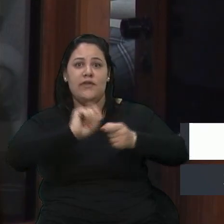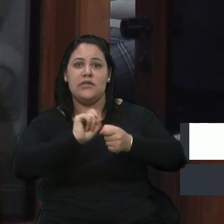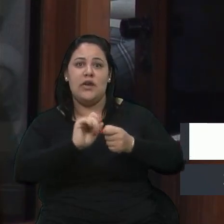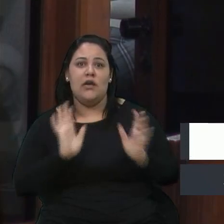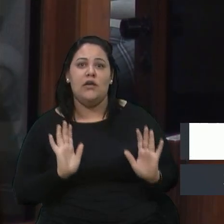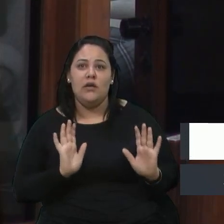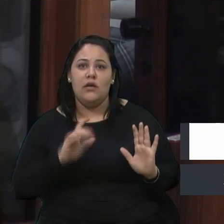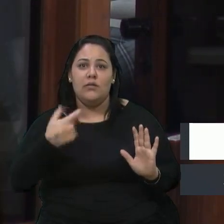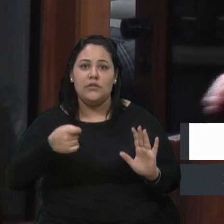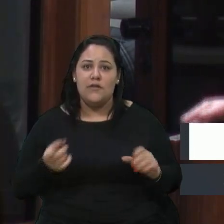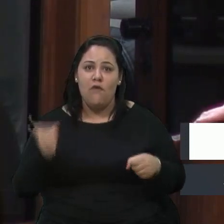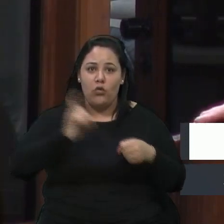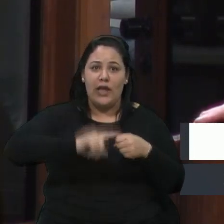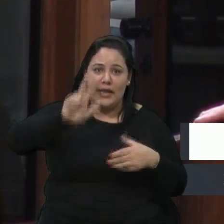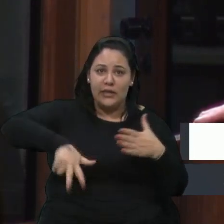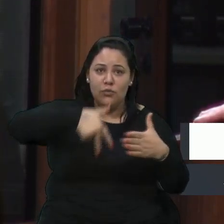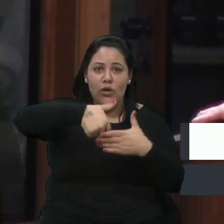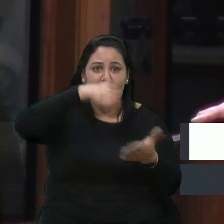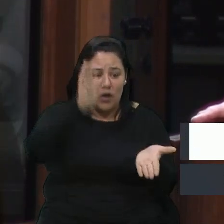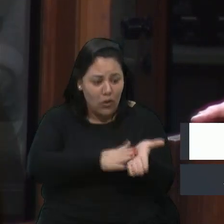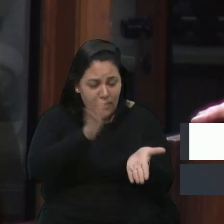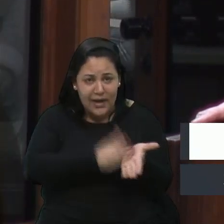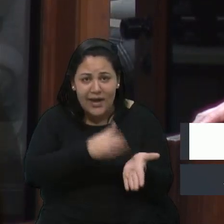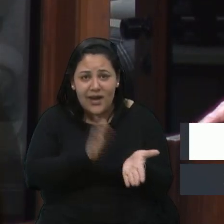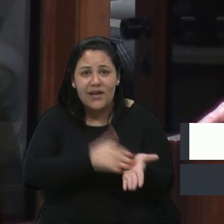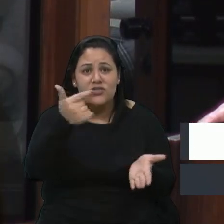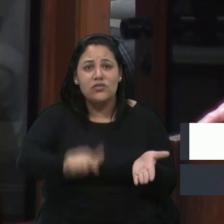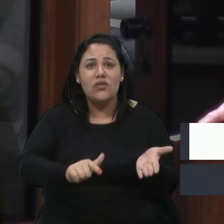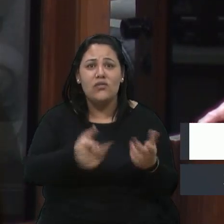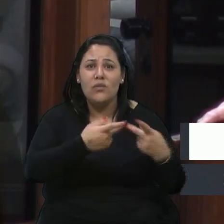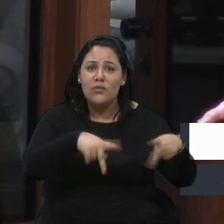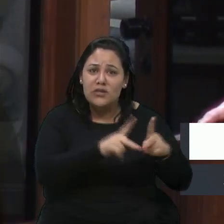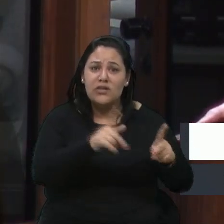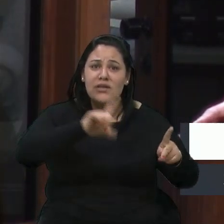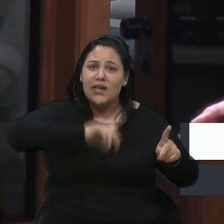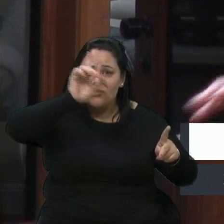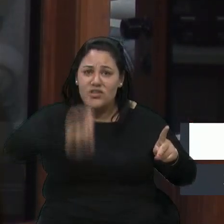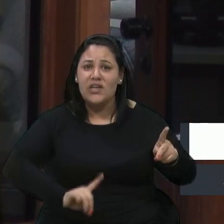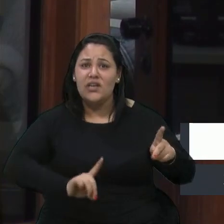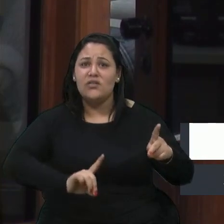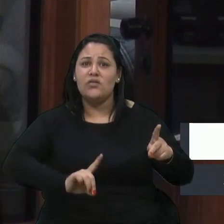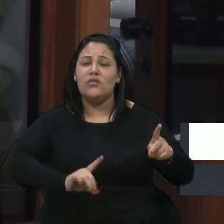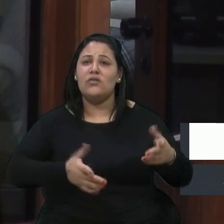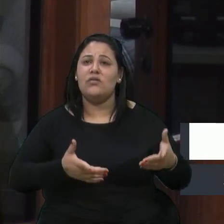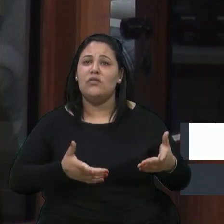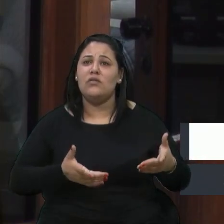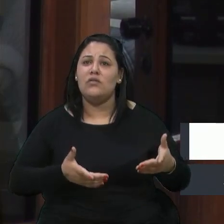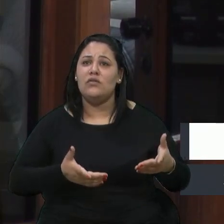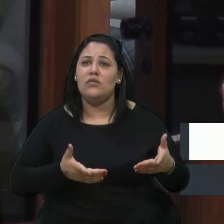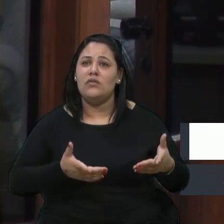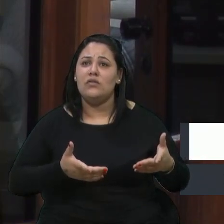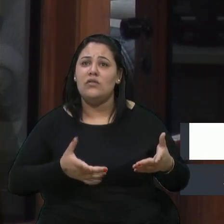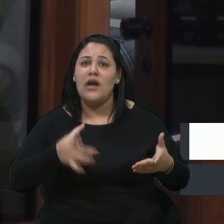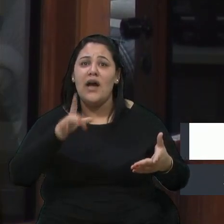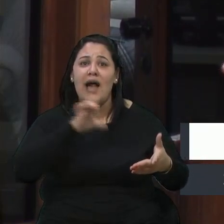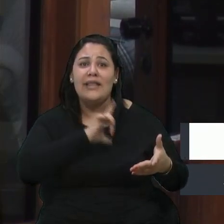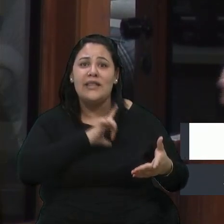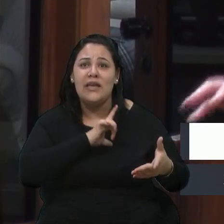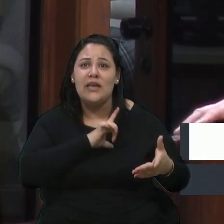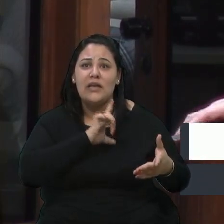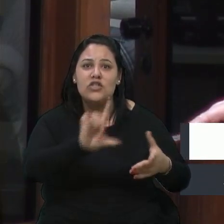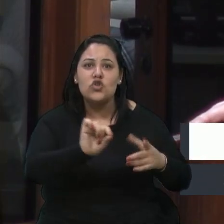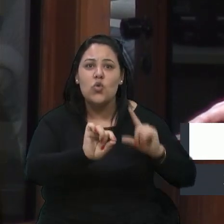Tem que voltar para essa tribuna para cobrar de novo que a população de Caxias tenha o seu direito a obter uma